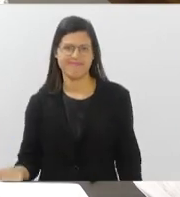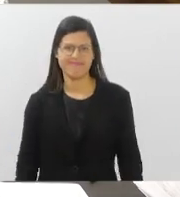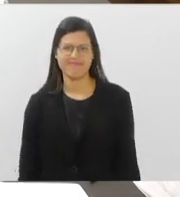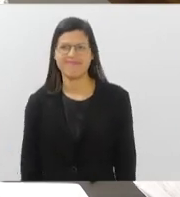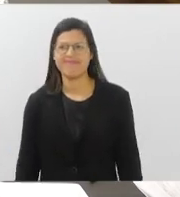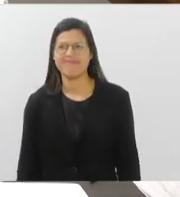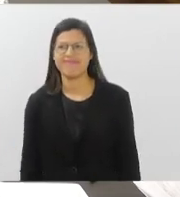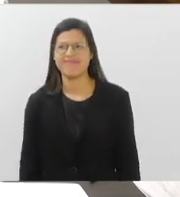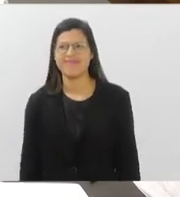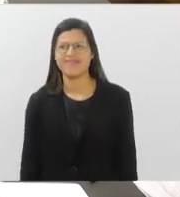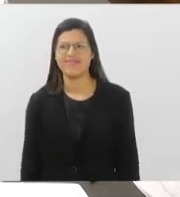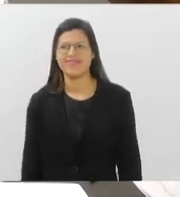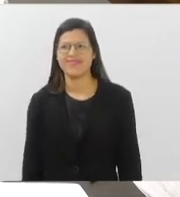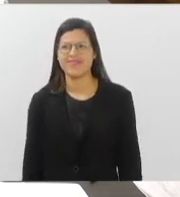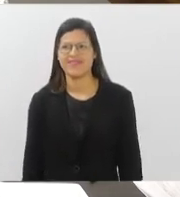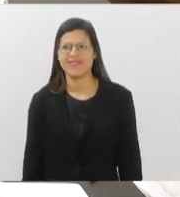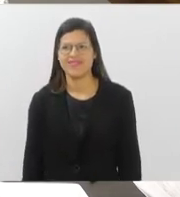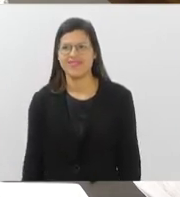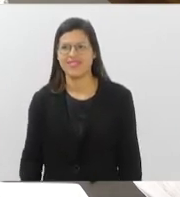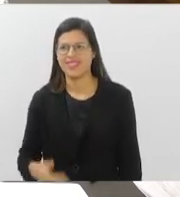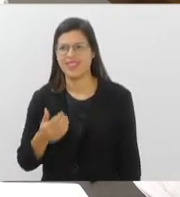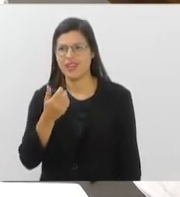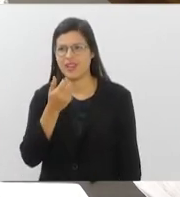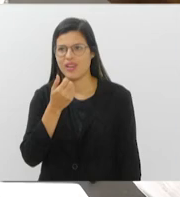Psicografado. Só para dar notícia triste aí do ar-condicionado.